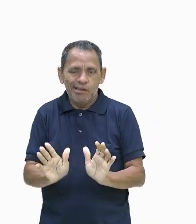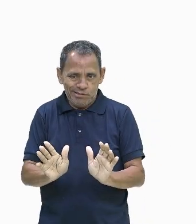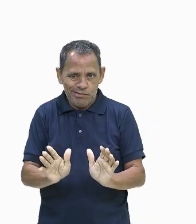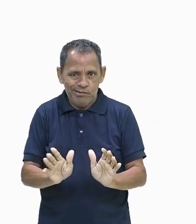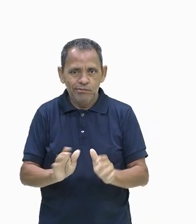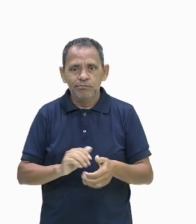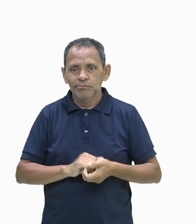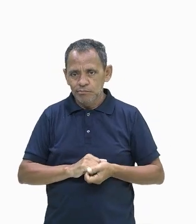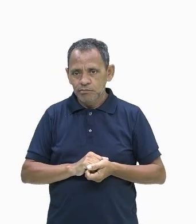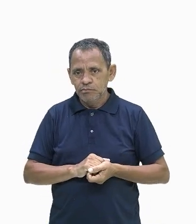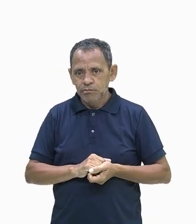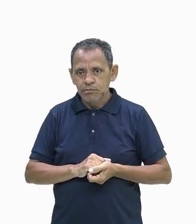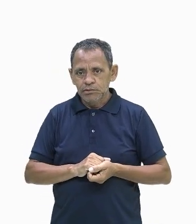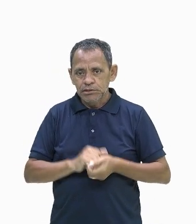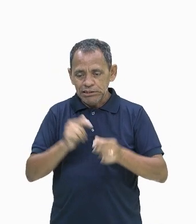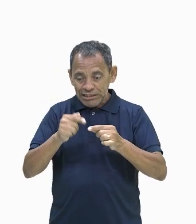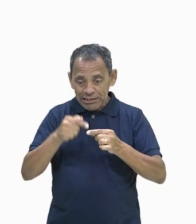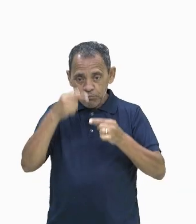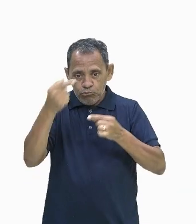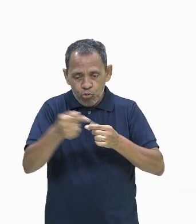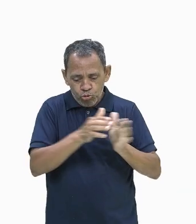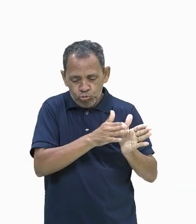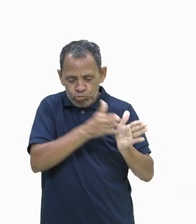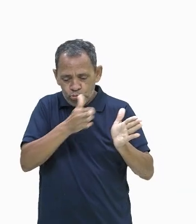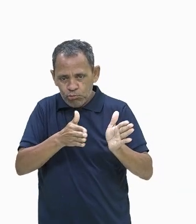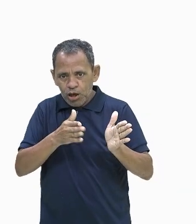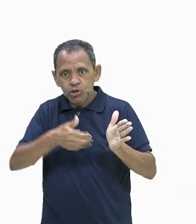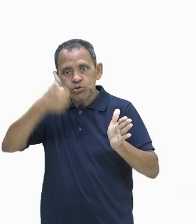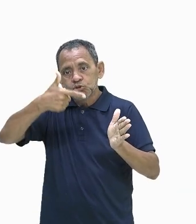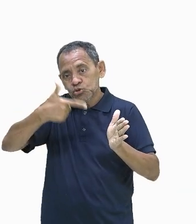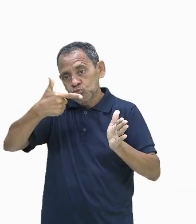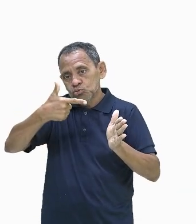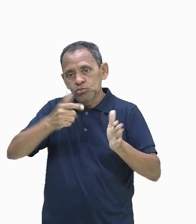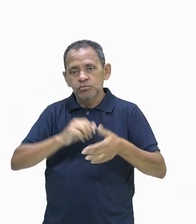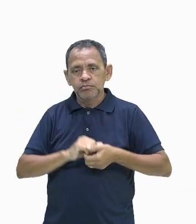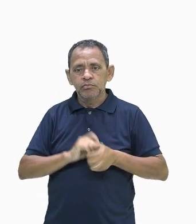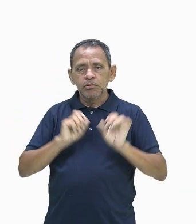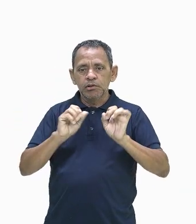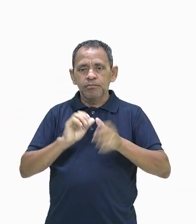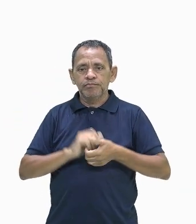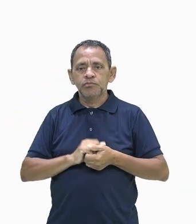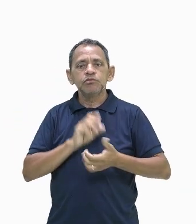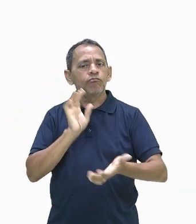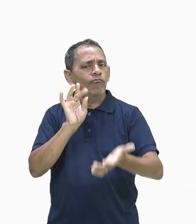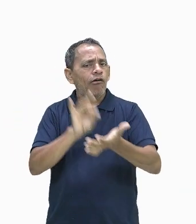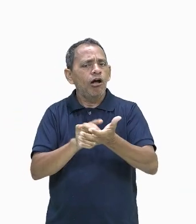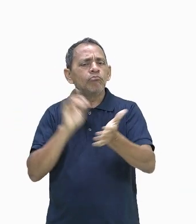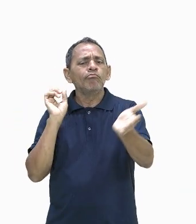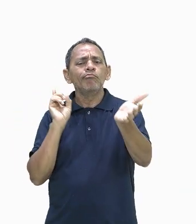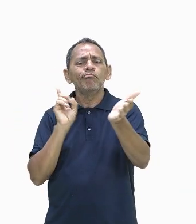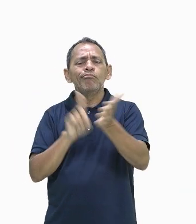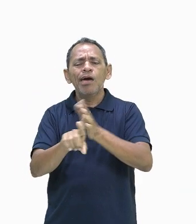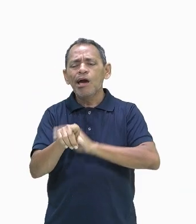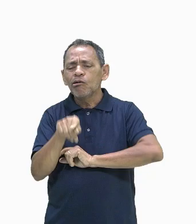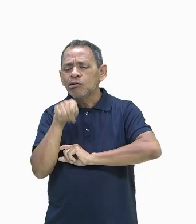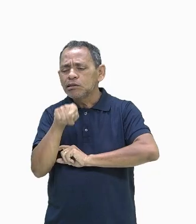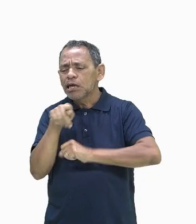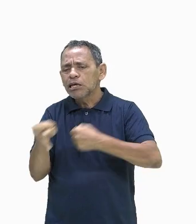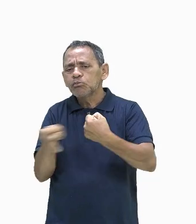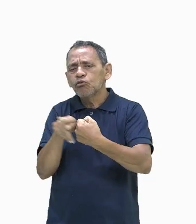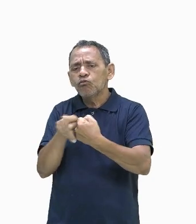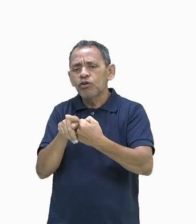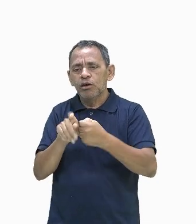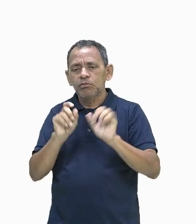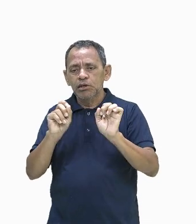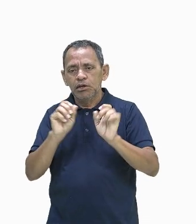passo, então, já sei qual que é o meu verbo, então a próxima etapa é justamente perguntar, fazer uma pergunta,